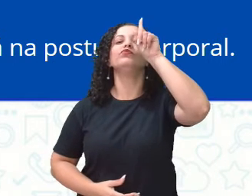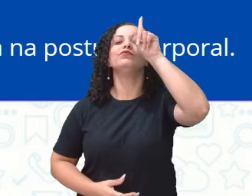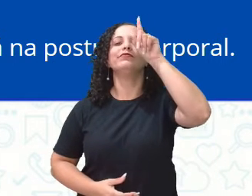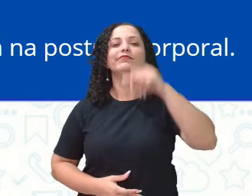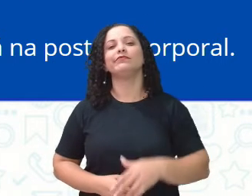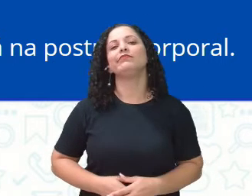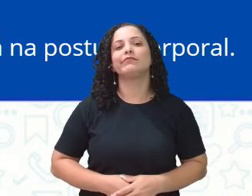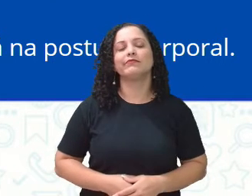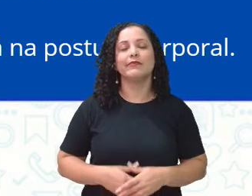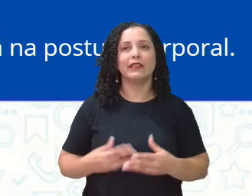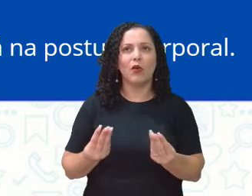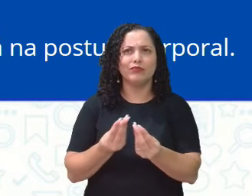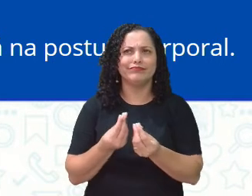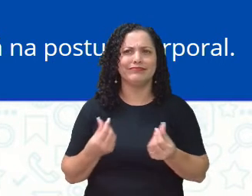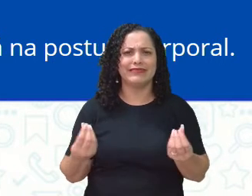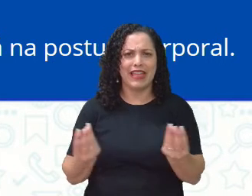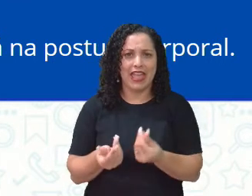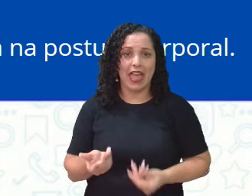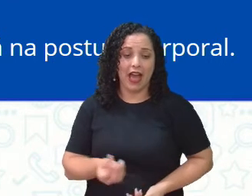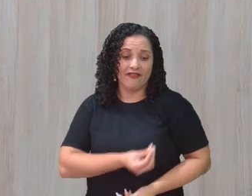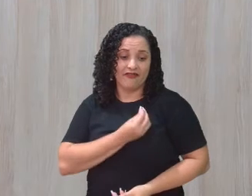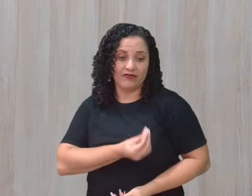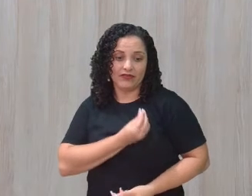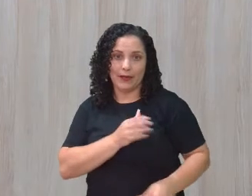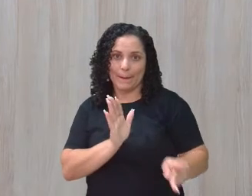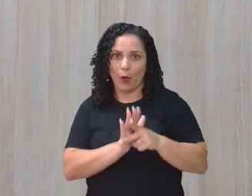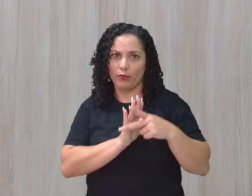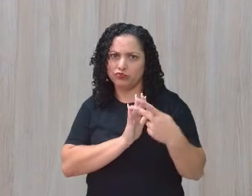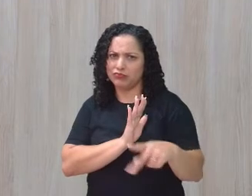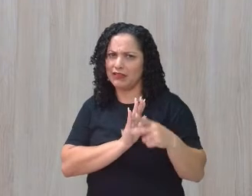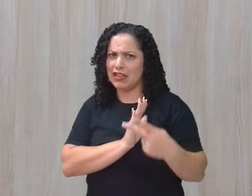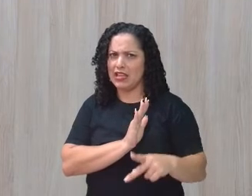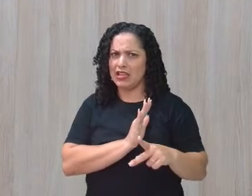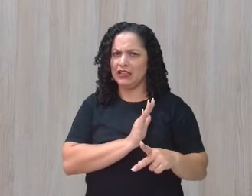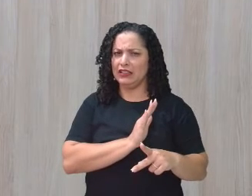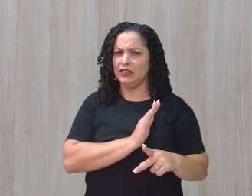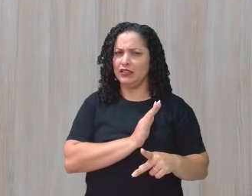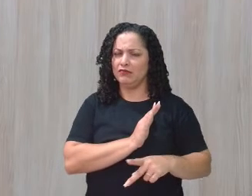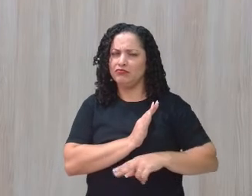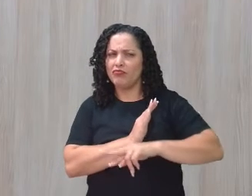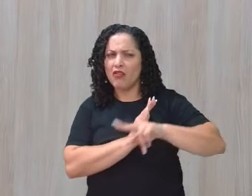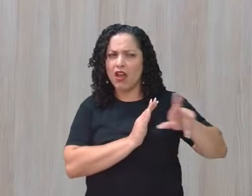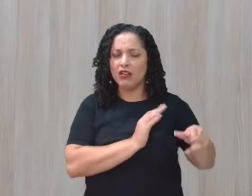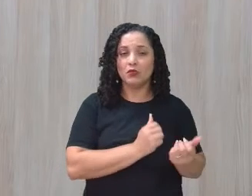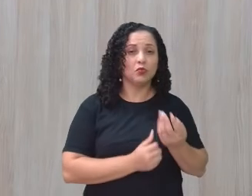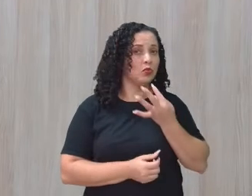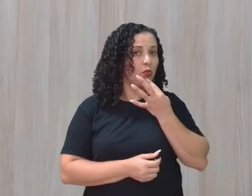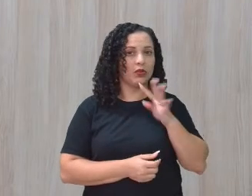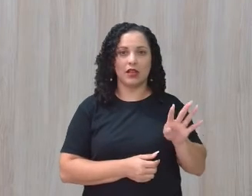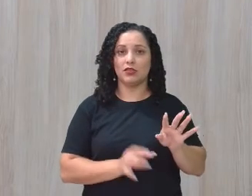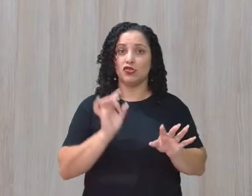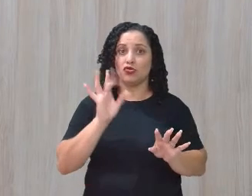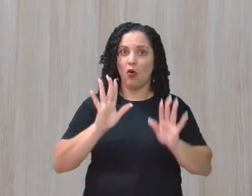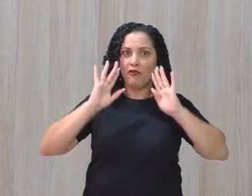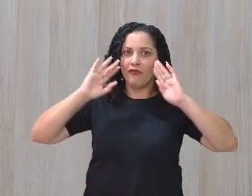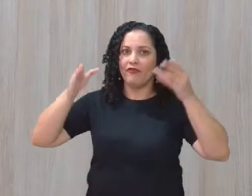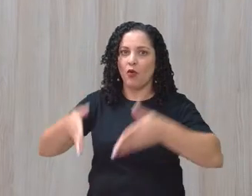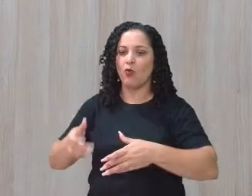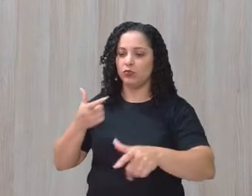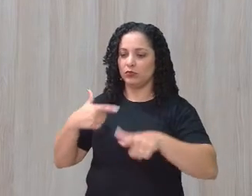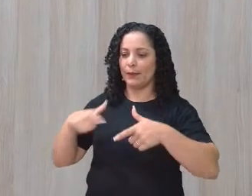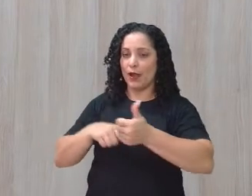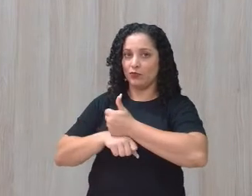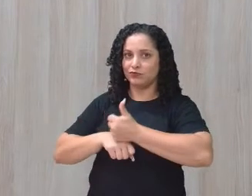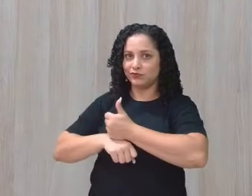um desdobramento da vida dessa personagem. Ela é completamente plana, ela acontece só ali. Quando não há